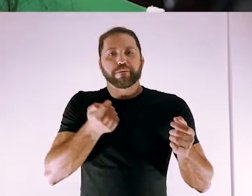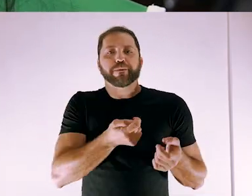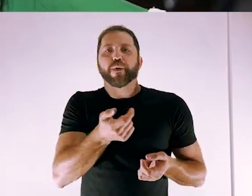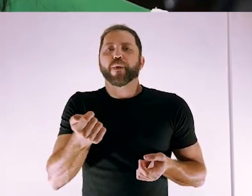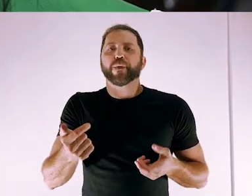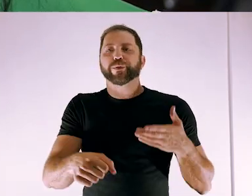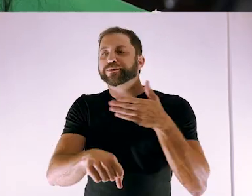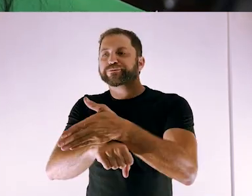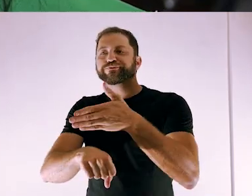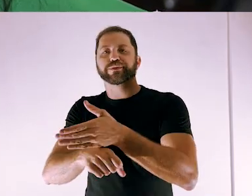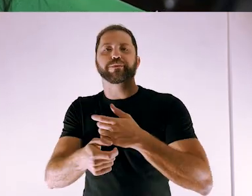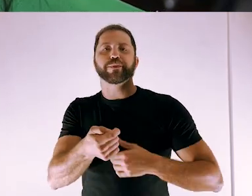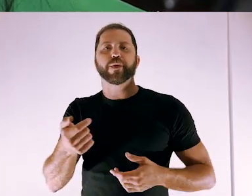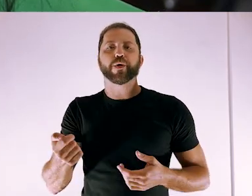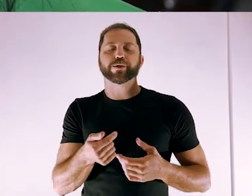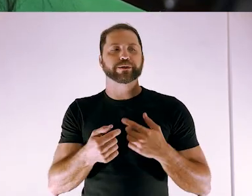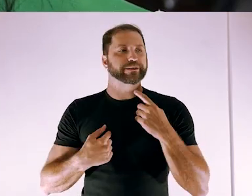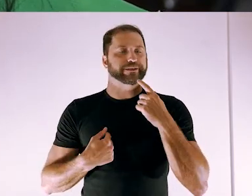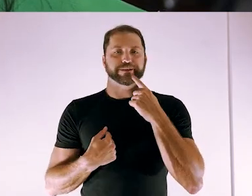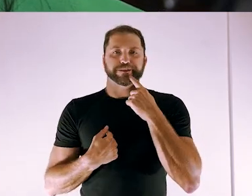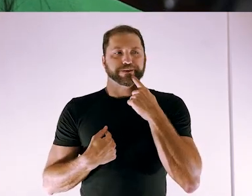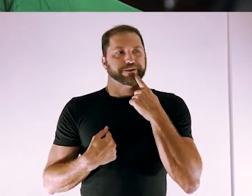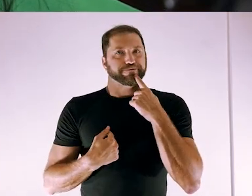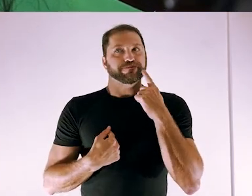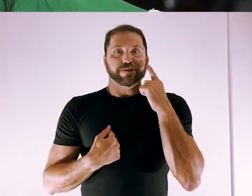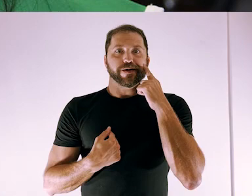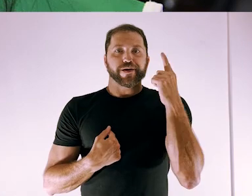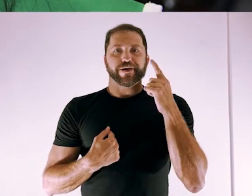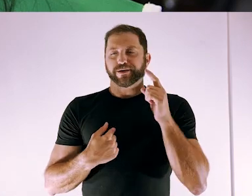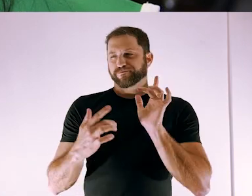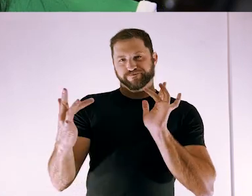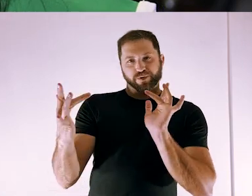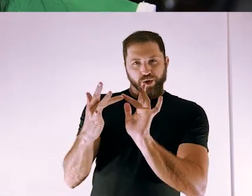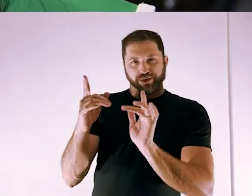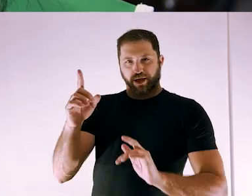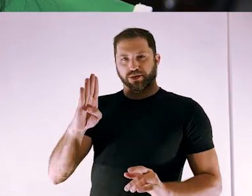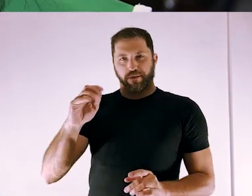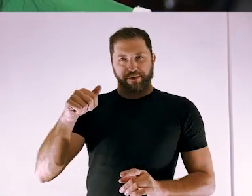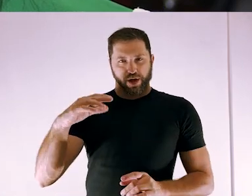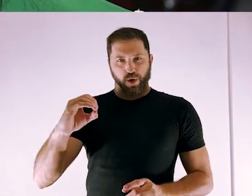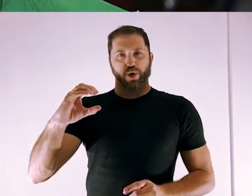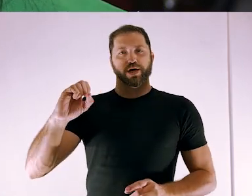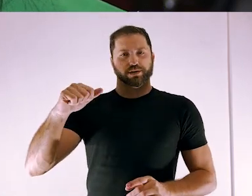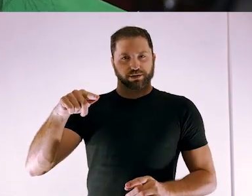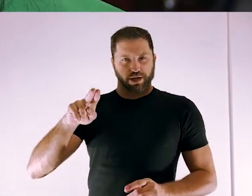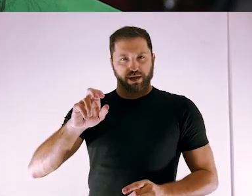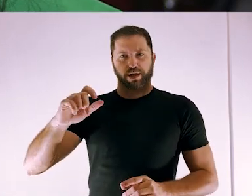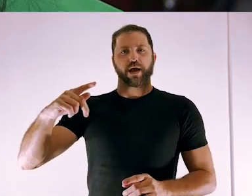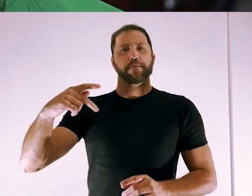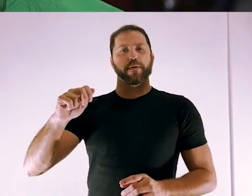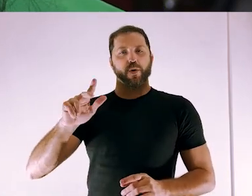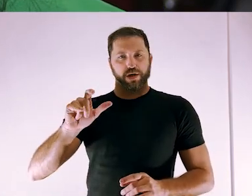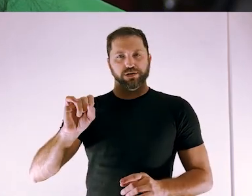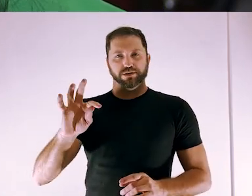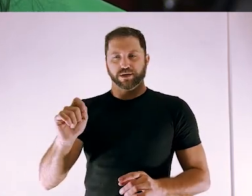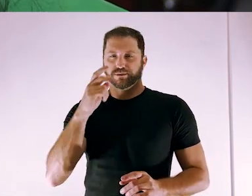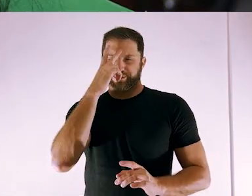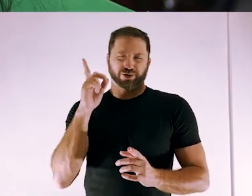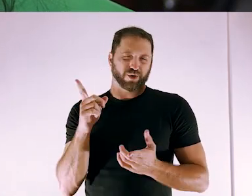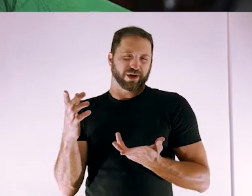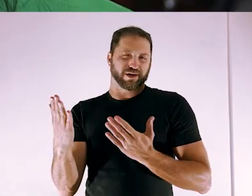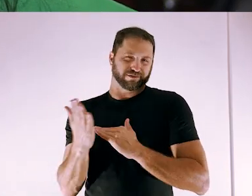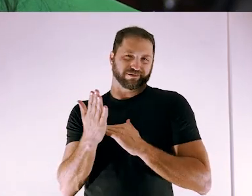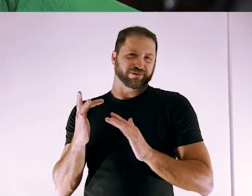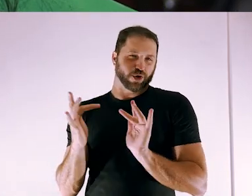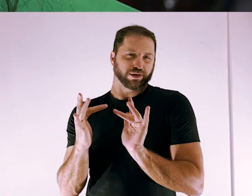Mas aí acabou que não teve muita adesão, como nós esperávamos. Então, em contato com o Banco de Sangue Paulista, através